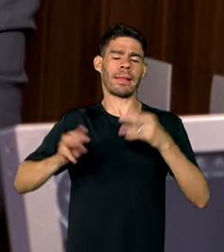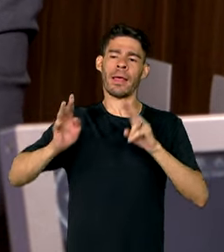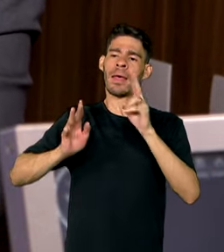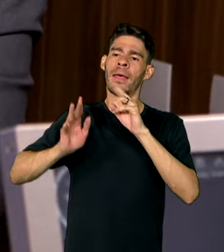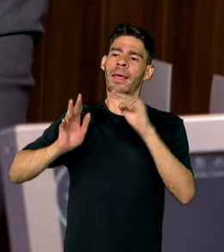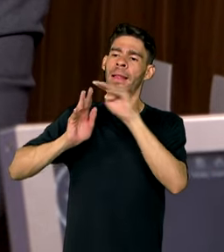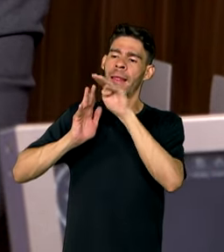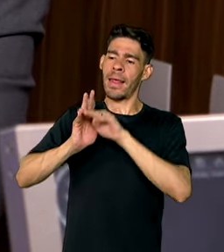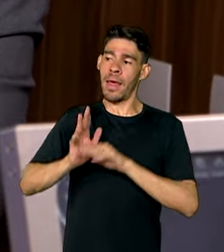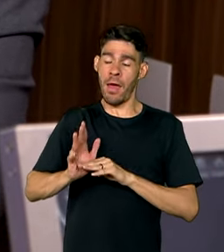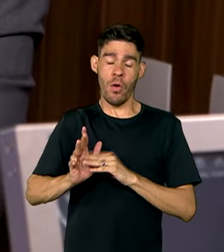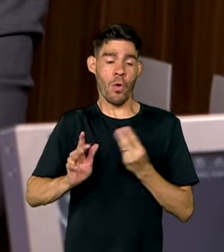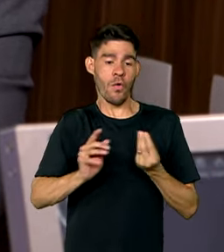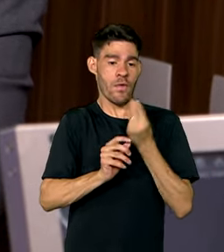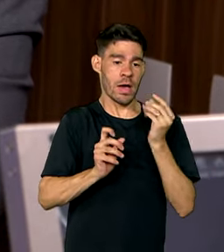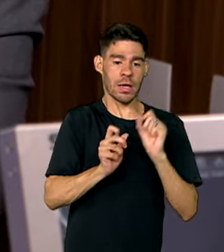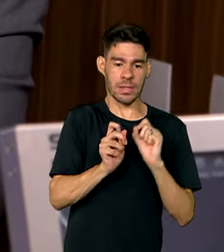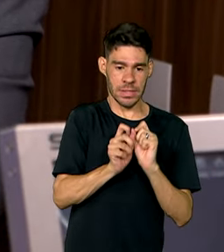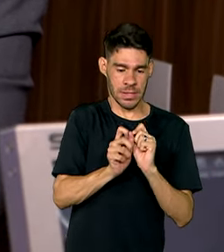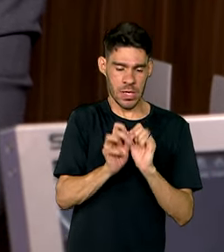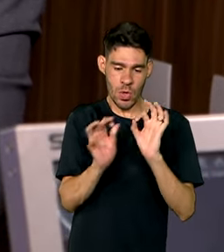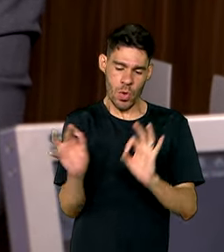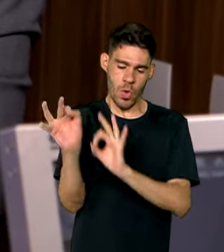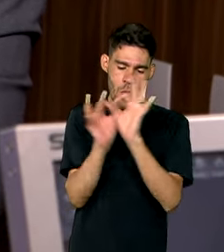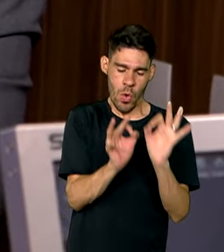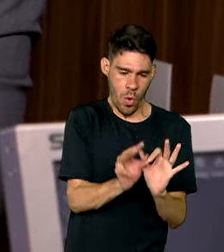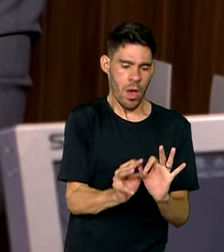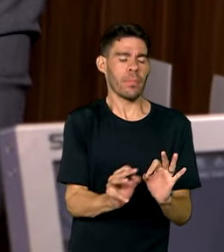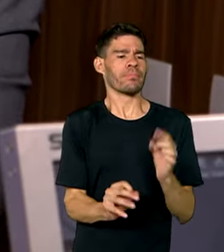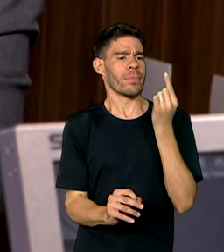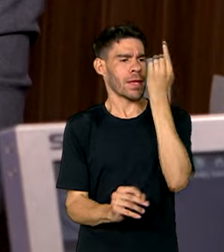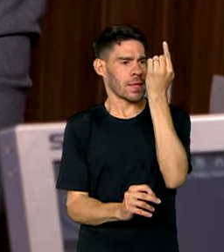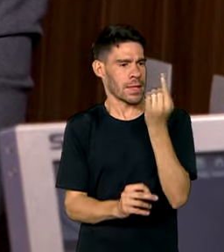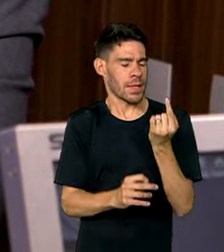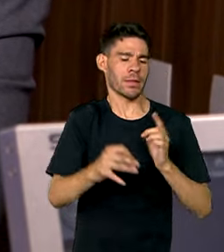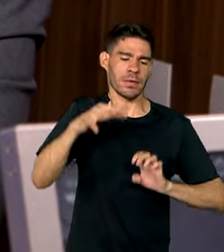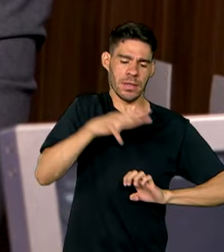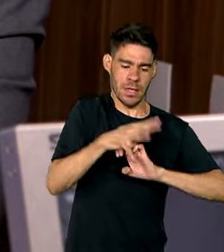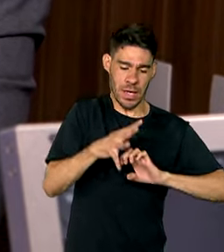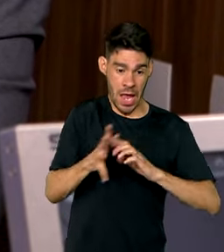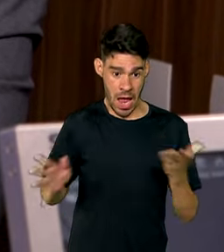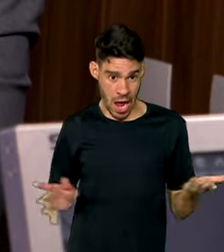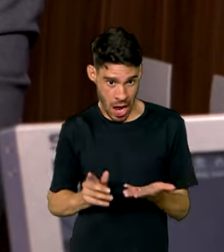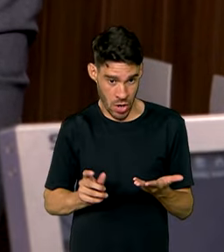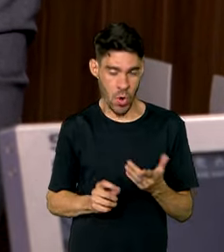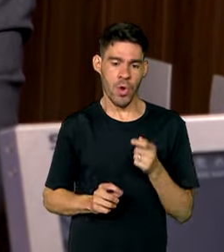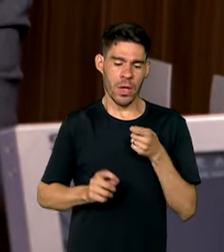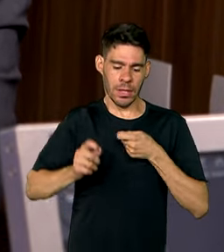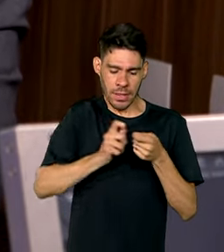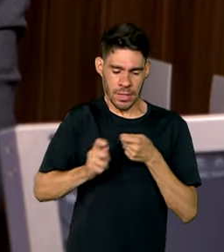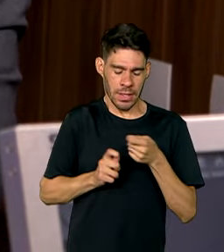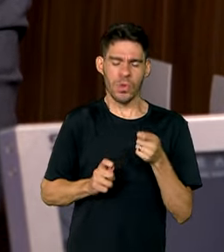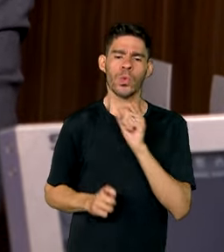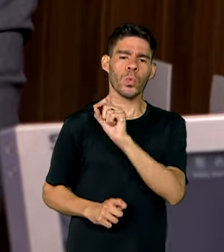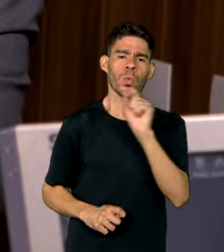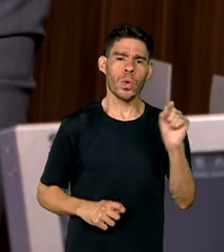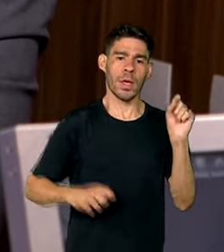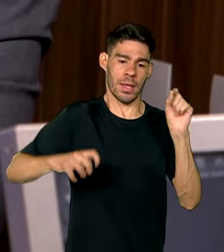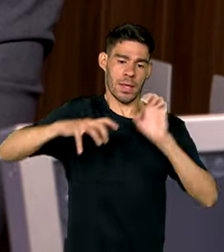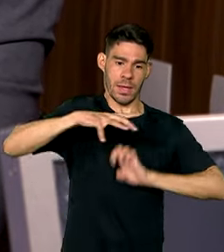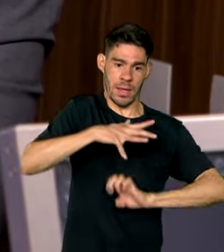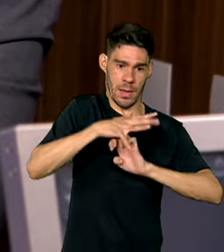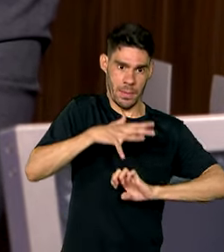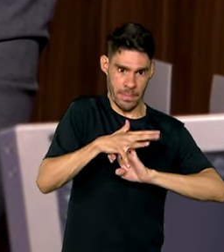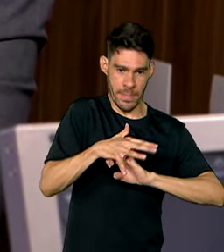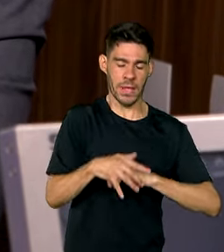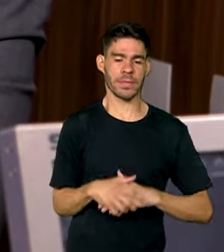fazendo? Neste momento, como nós estamos acompanhando cada uma dessas empresas, agora nós temos o controle de quem são essas empresas.